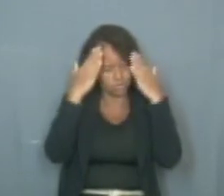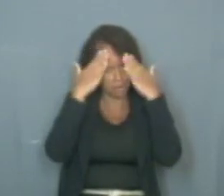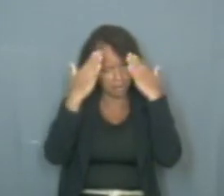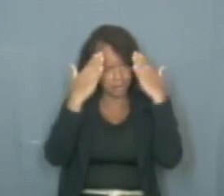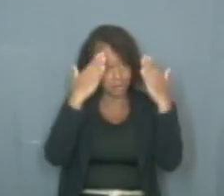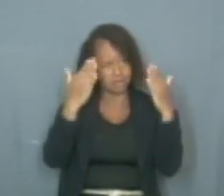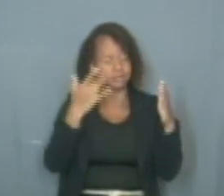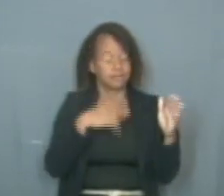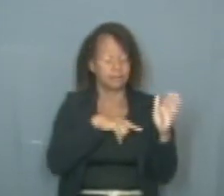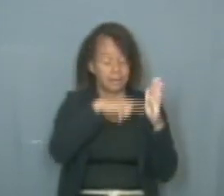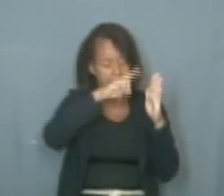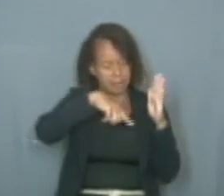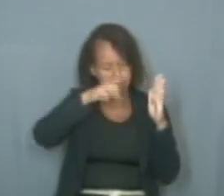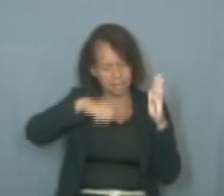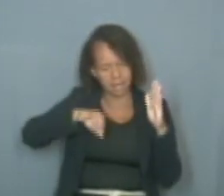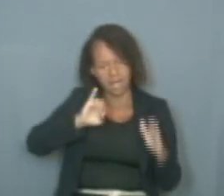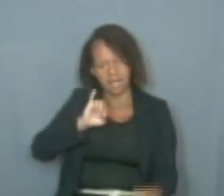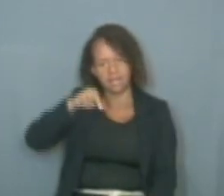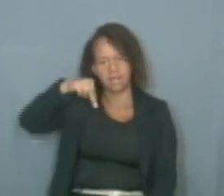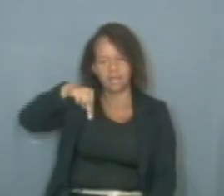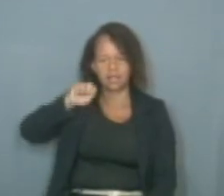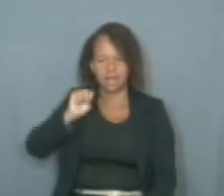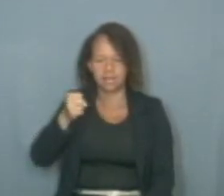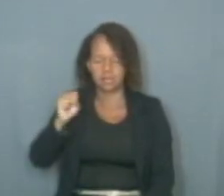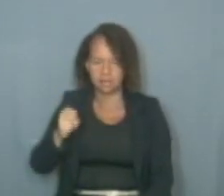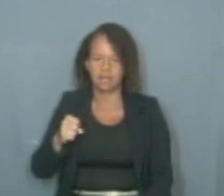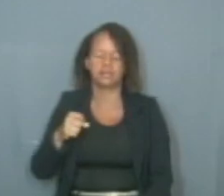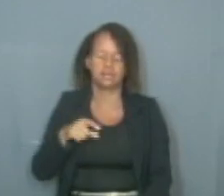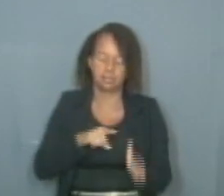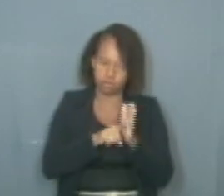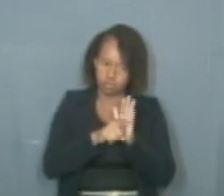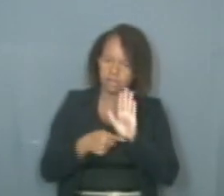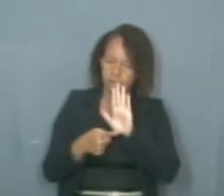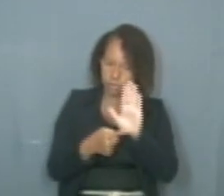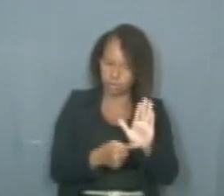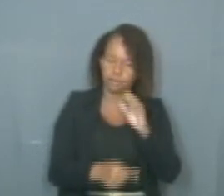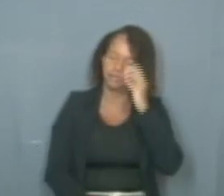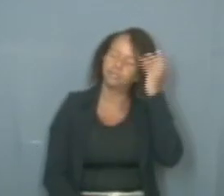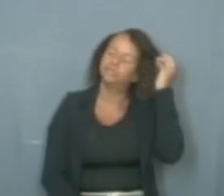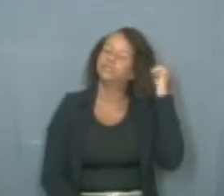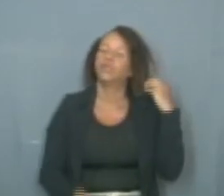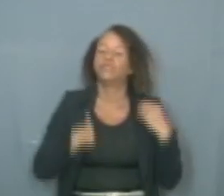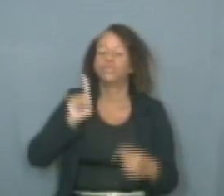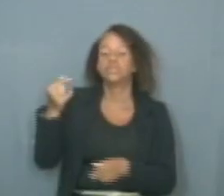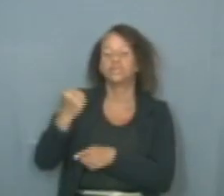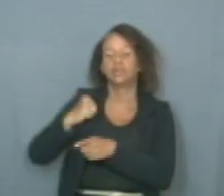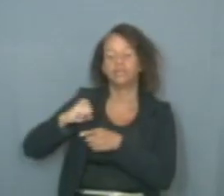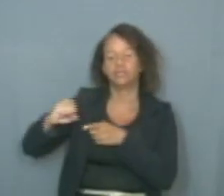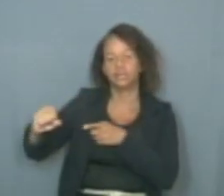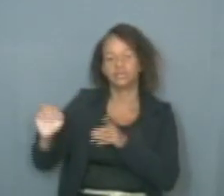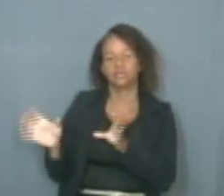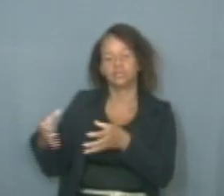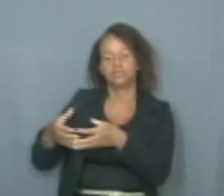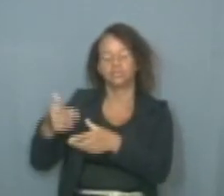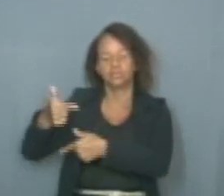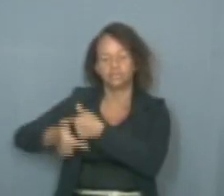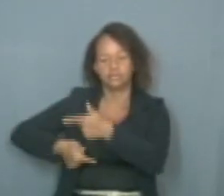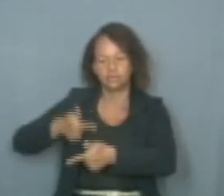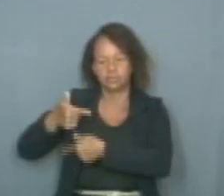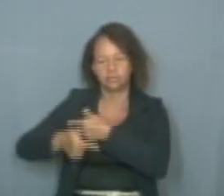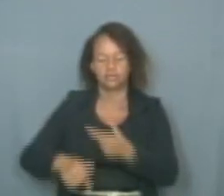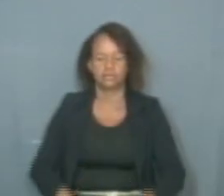última pesquisa do INSS, Rinaldo Júnior, você que é um defensor da classe